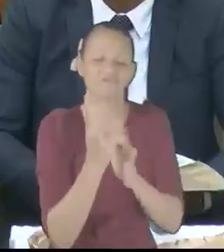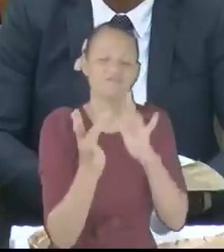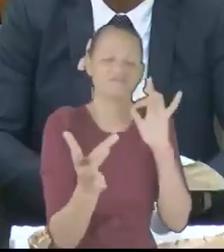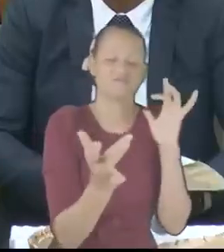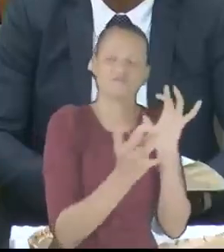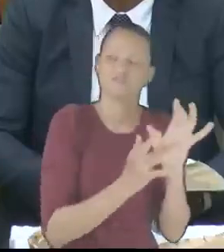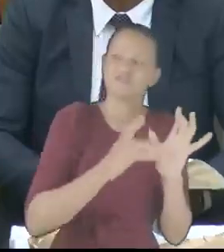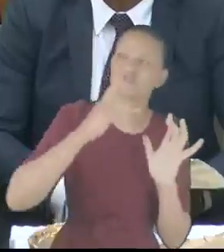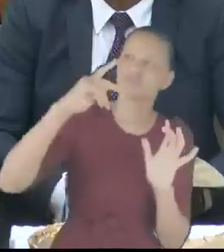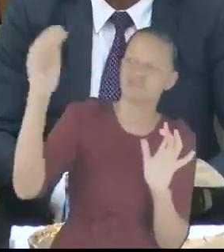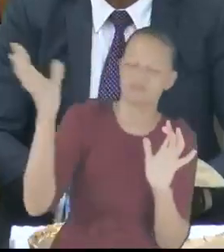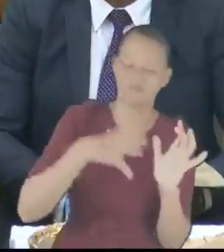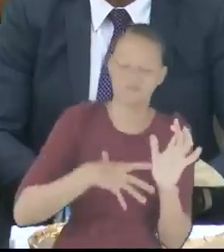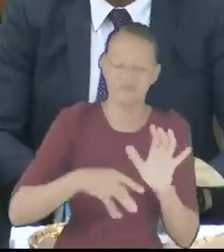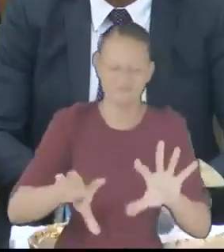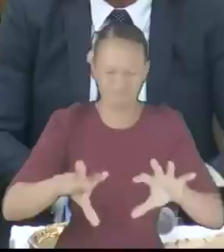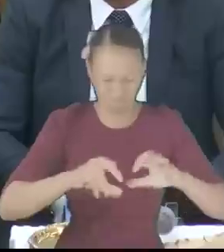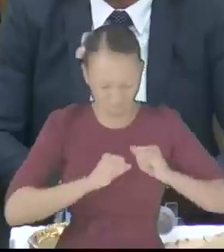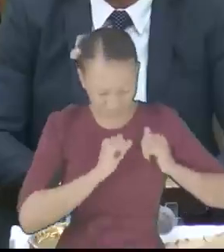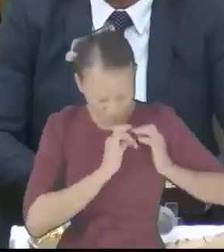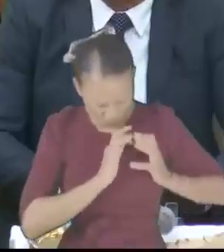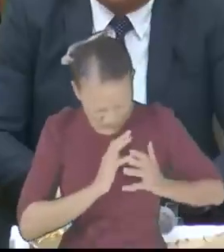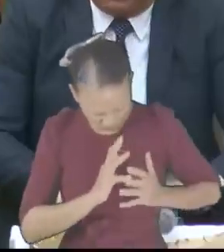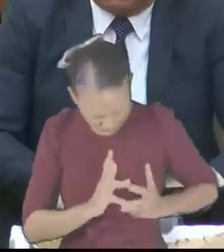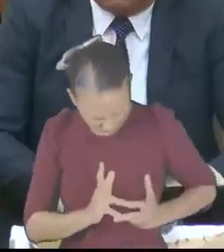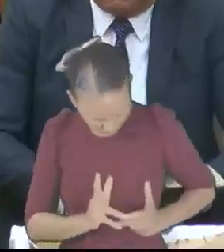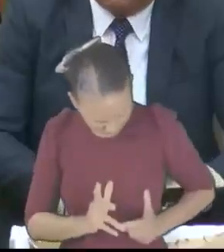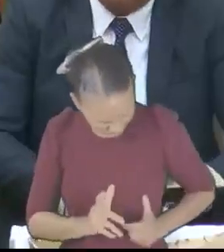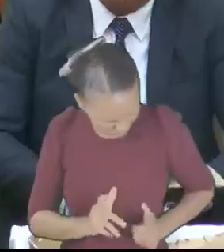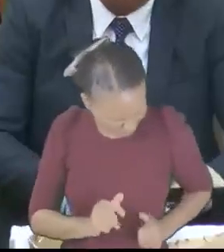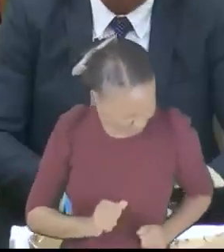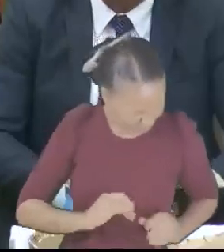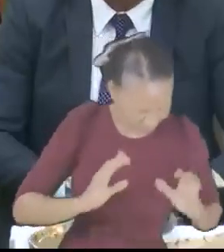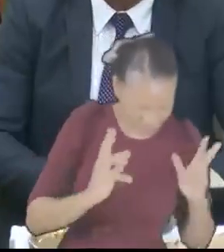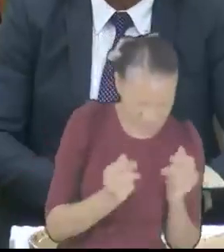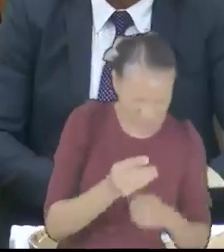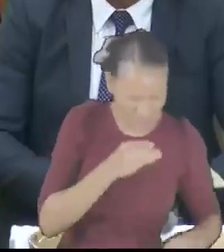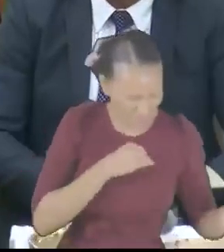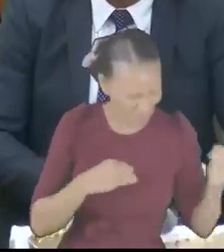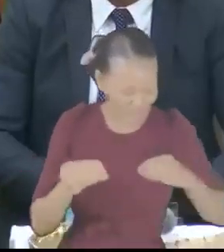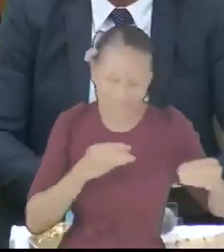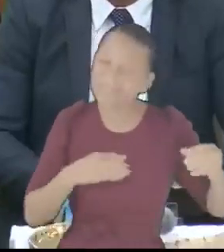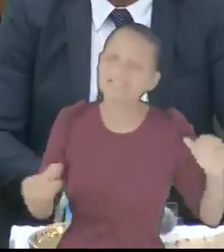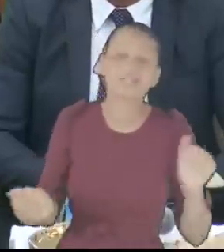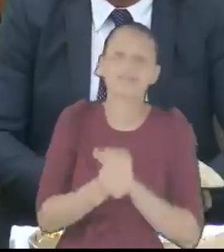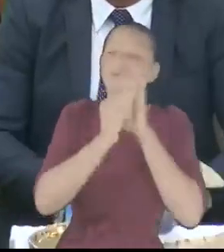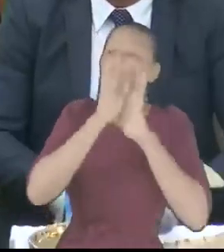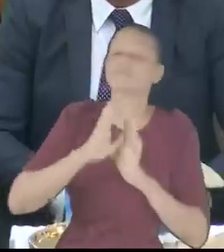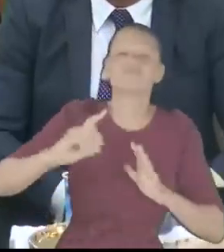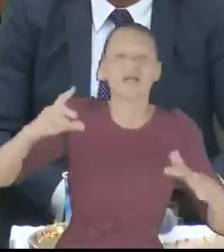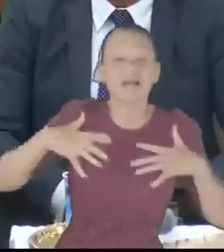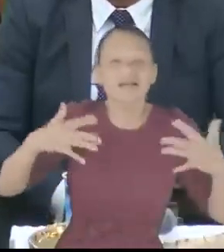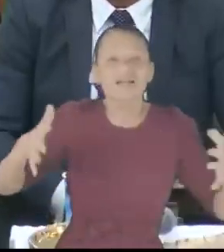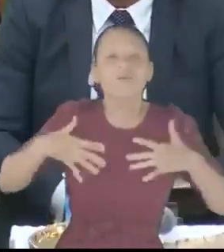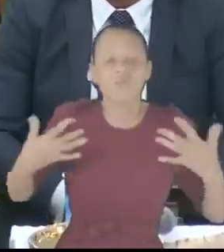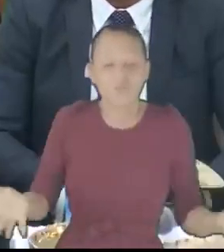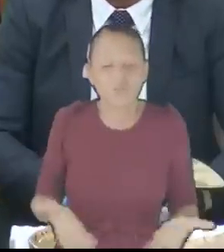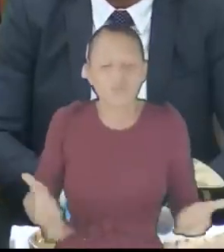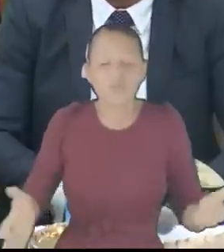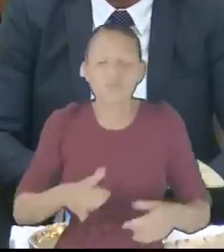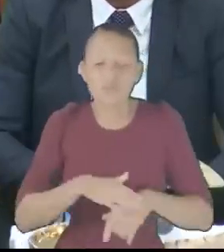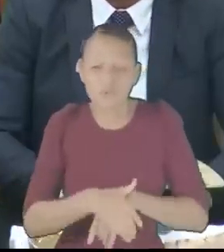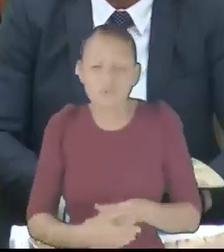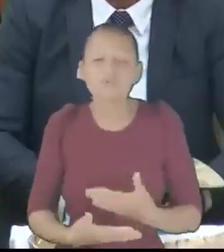seu Filho, nos purifica de todo pecado. Glória a Deus, alegre-se nesta